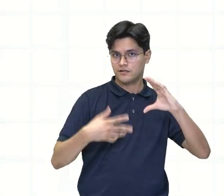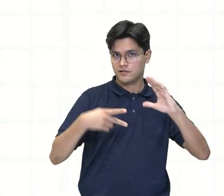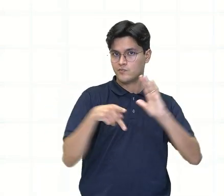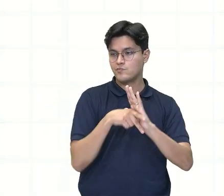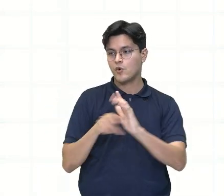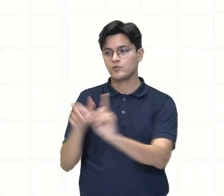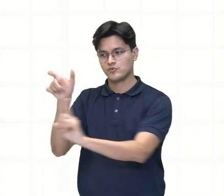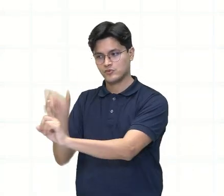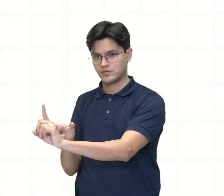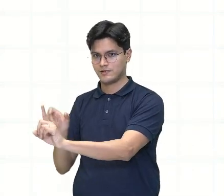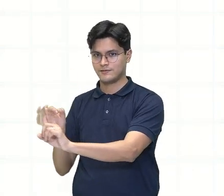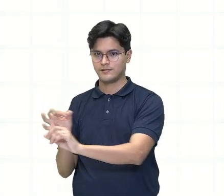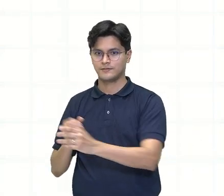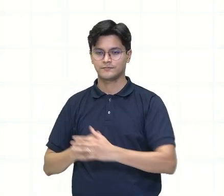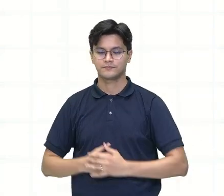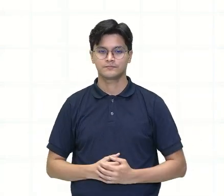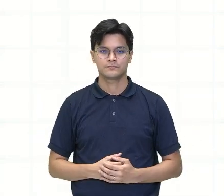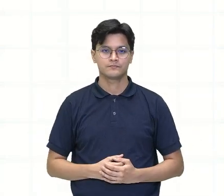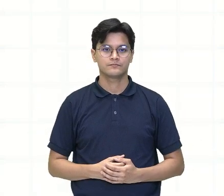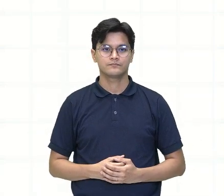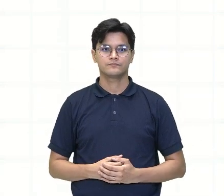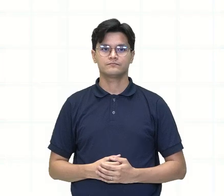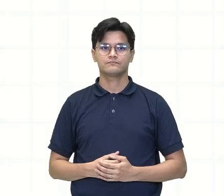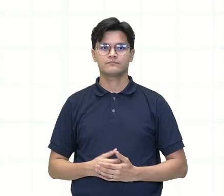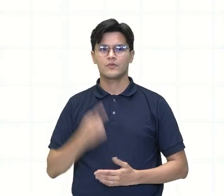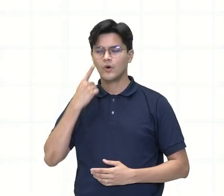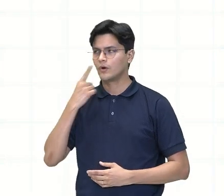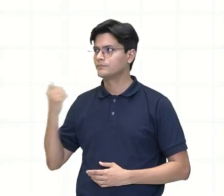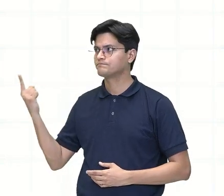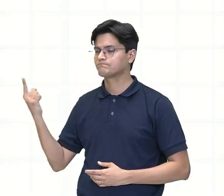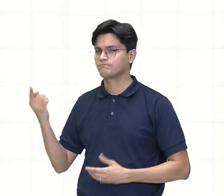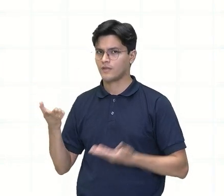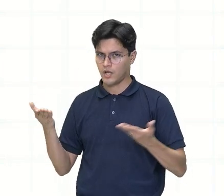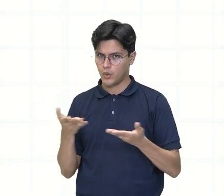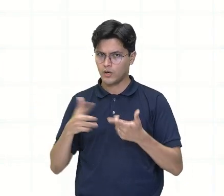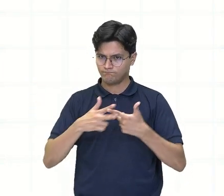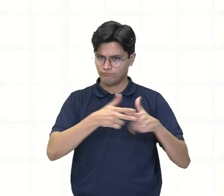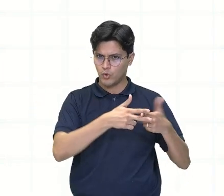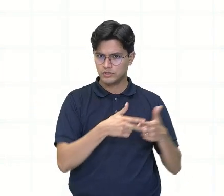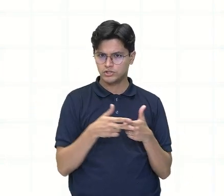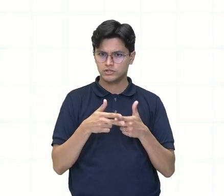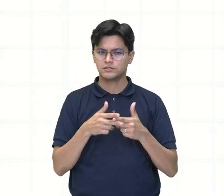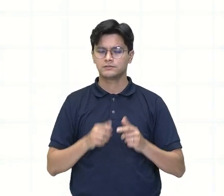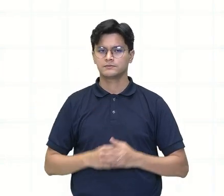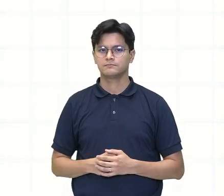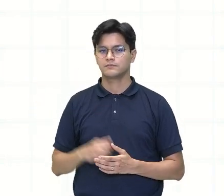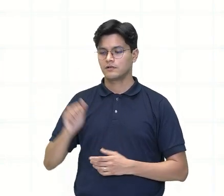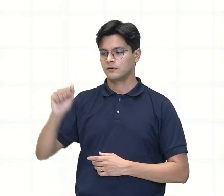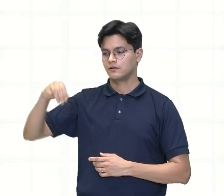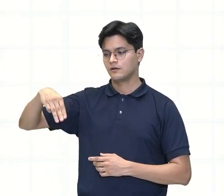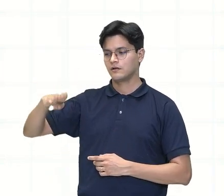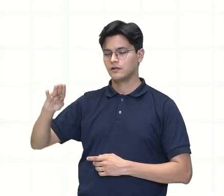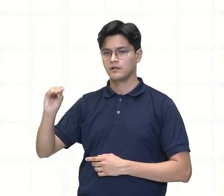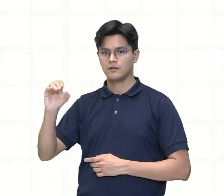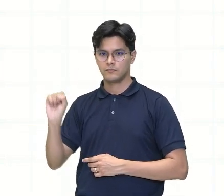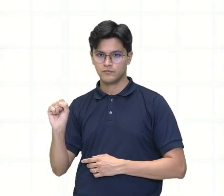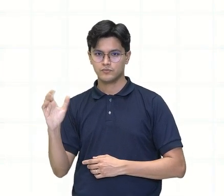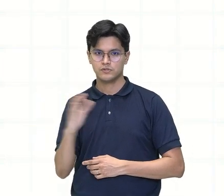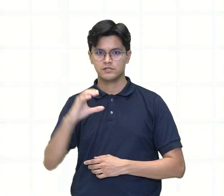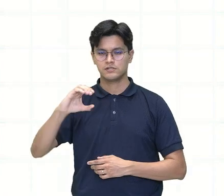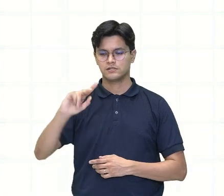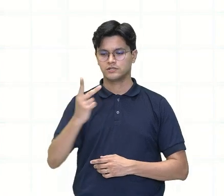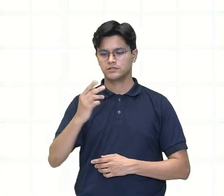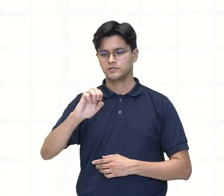era um predicado verbal, né? Mas vamos reformular aqui a ideia. Ambos chegaram doentes. Eu tenho um verbo de ação e tenho um